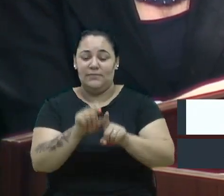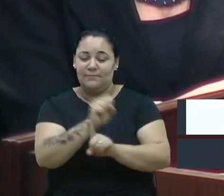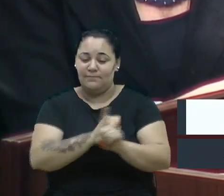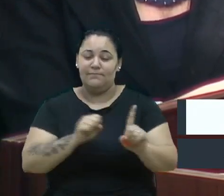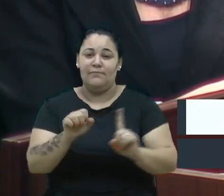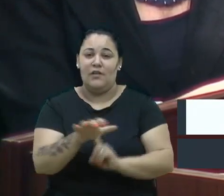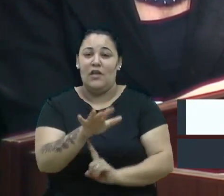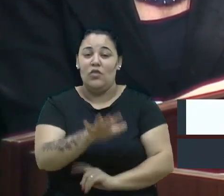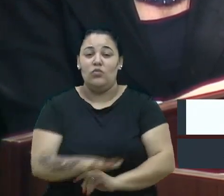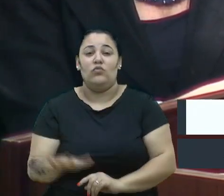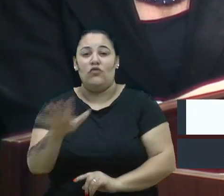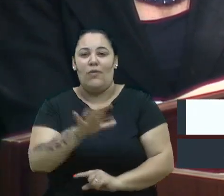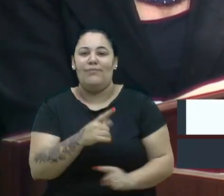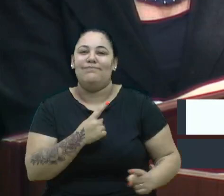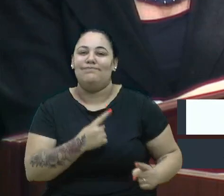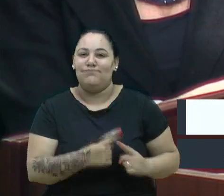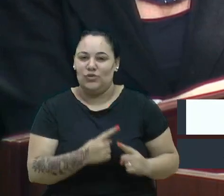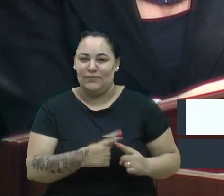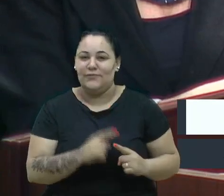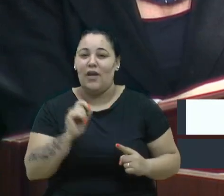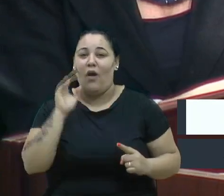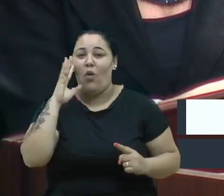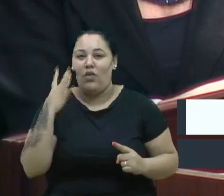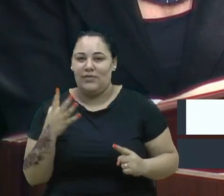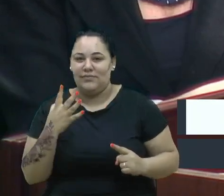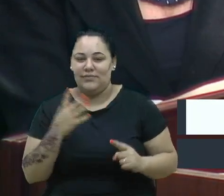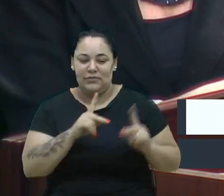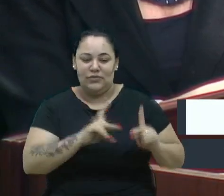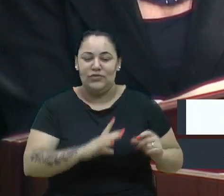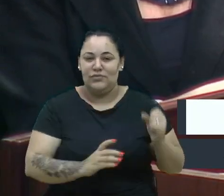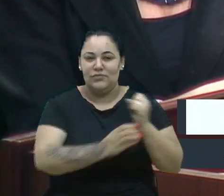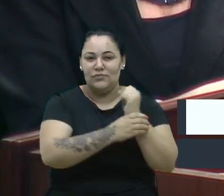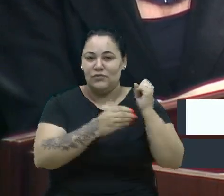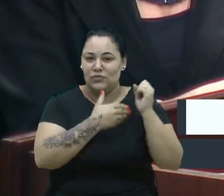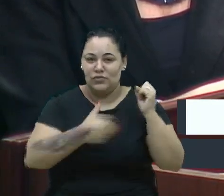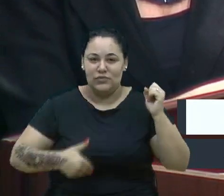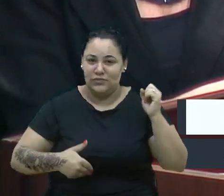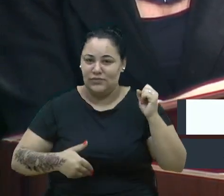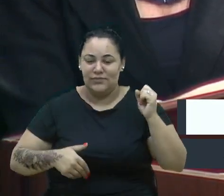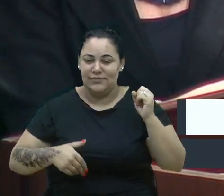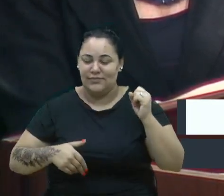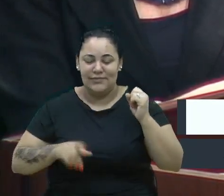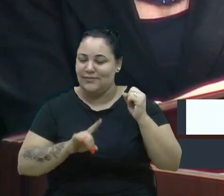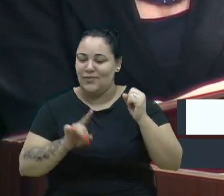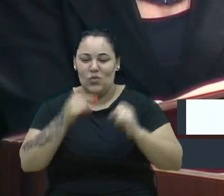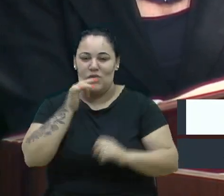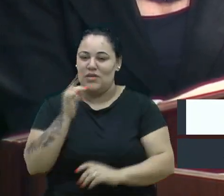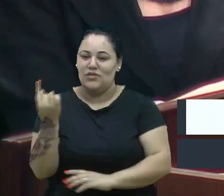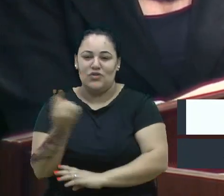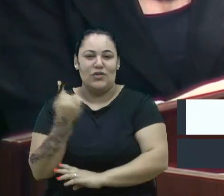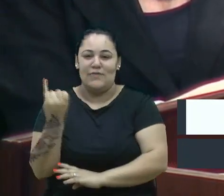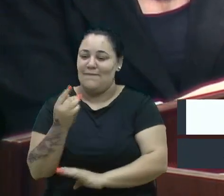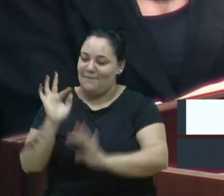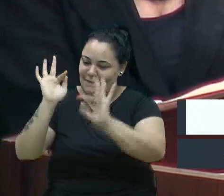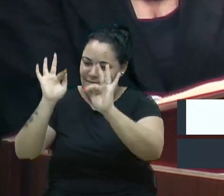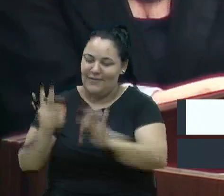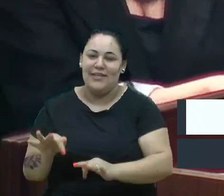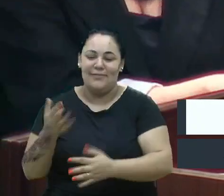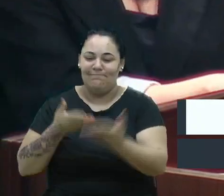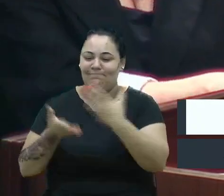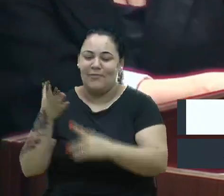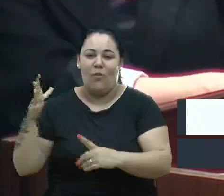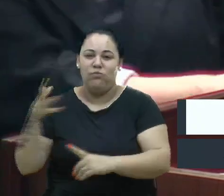sociedade, porque, infelizmente, os nossos agentes de segurança pública nunca vão conseguir estancar esta demanda